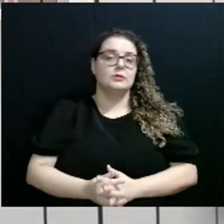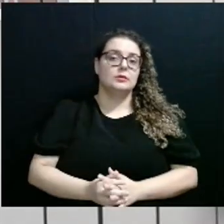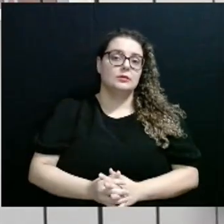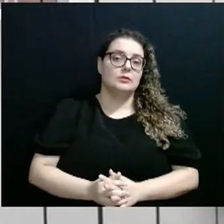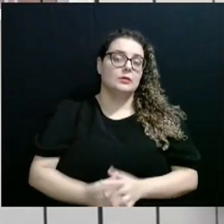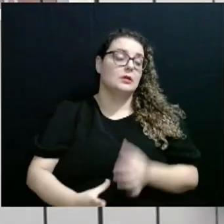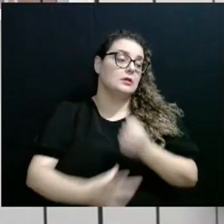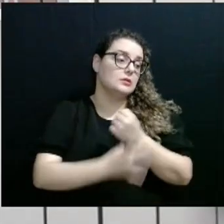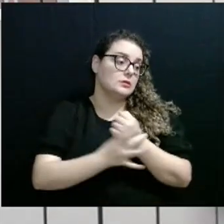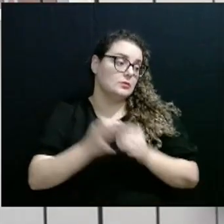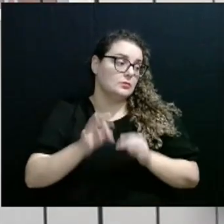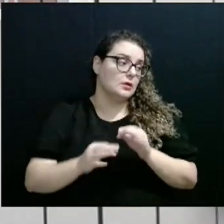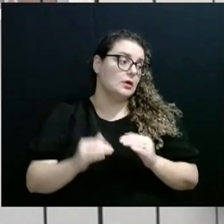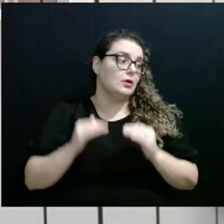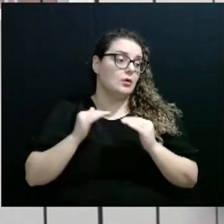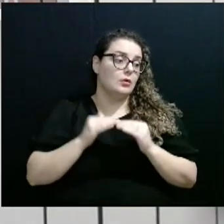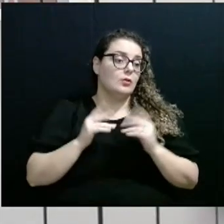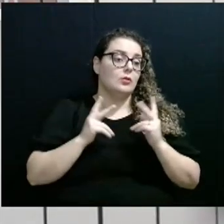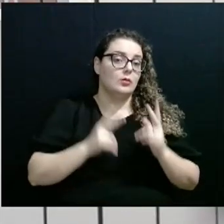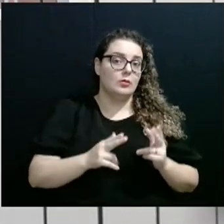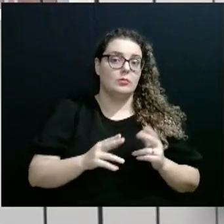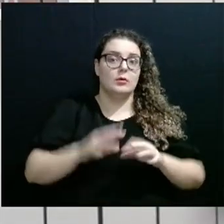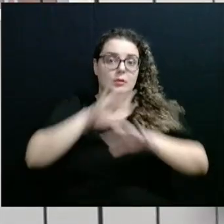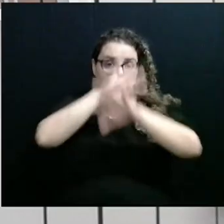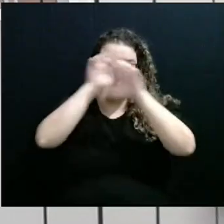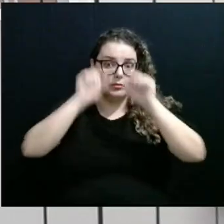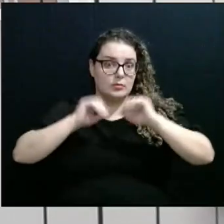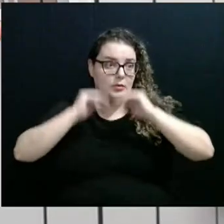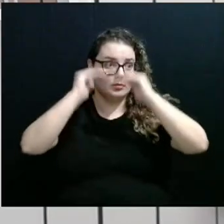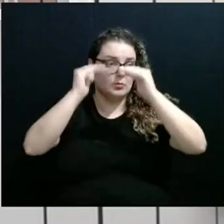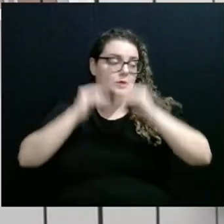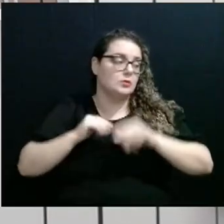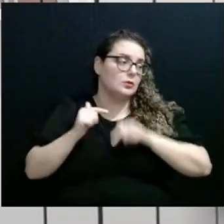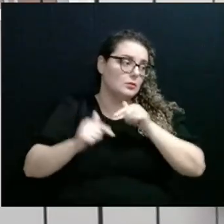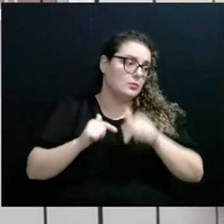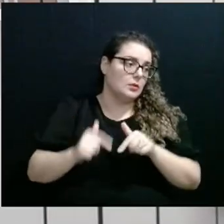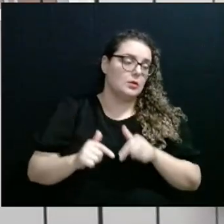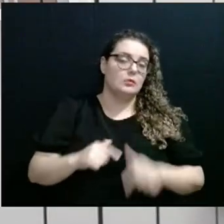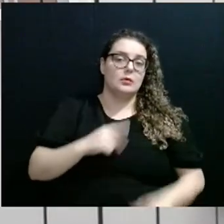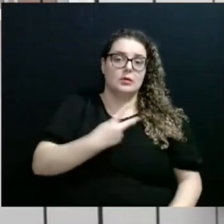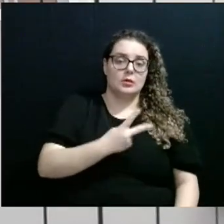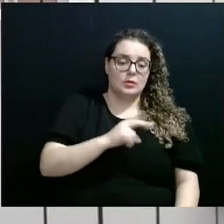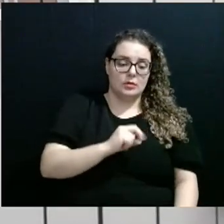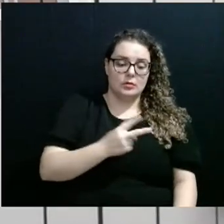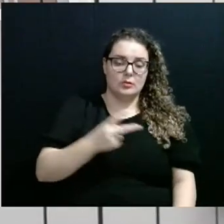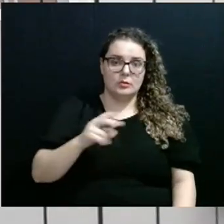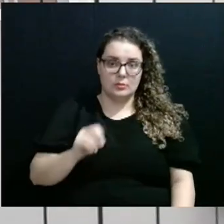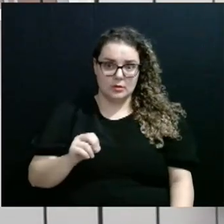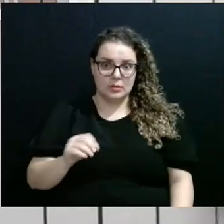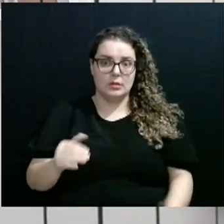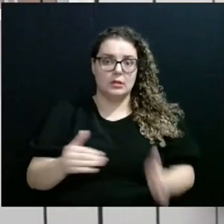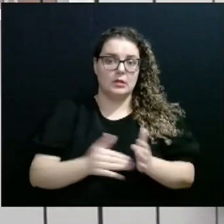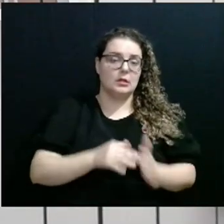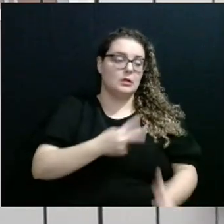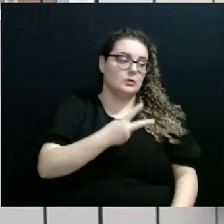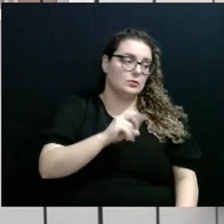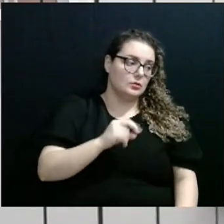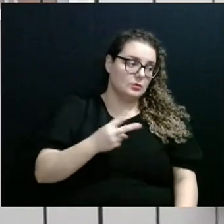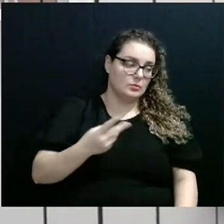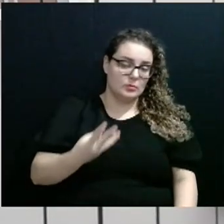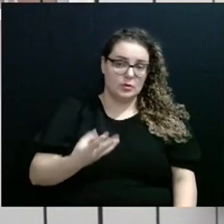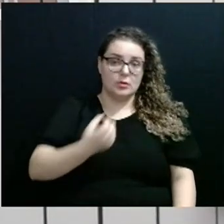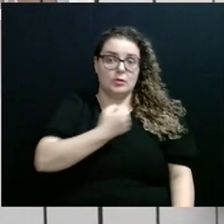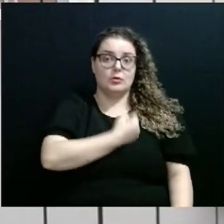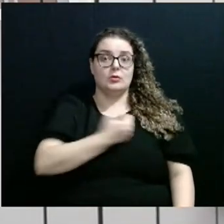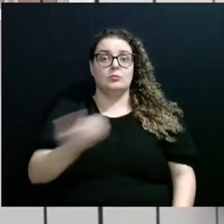acordo com dados do Tribunal Superior do Trabalho, entre 2020 e 2023, o número de processos